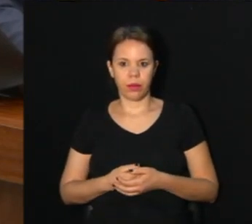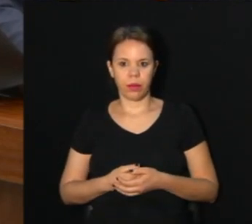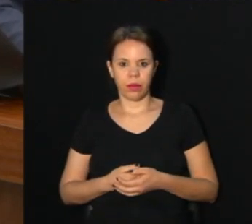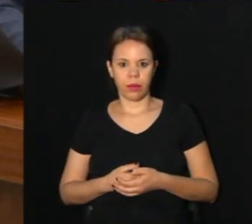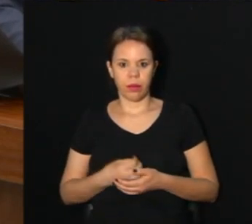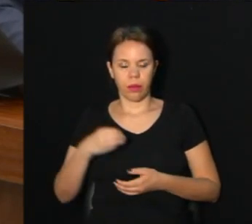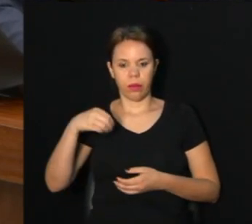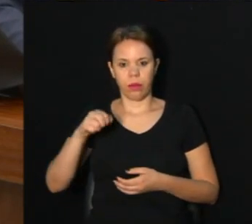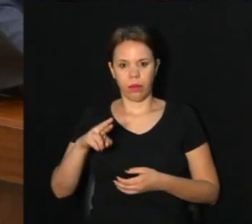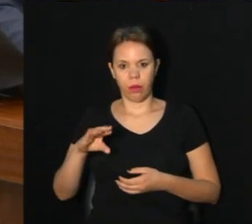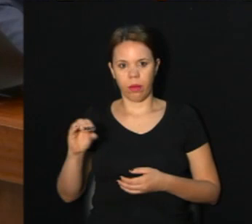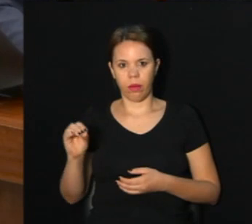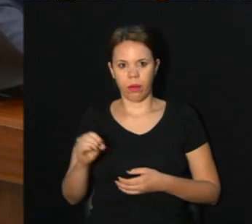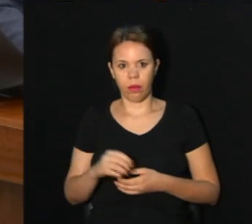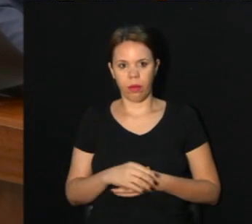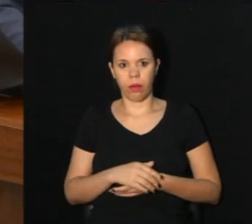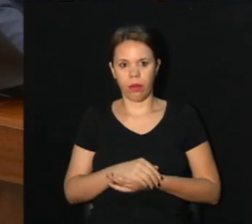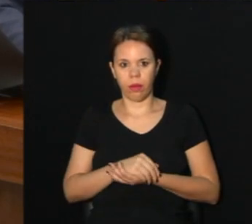Márcio.